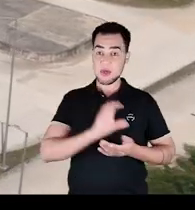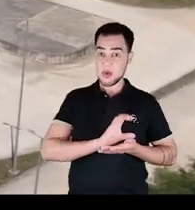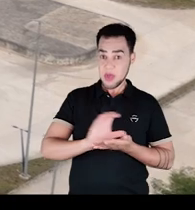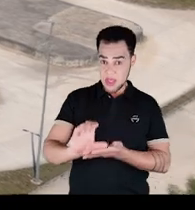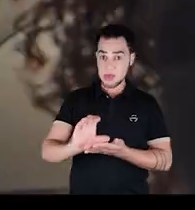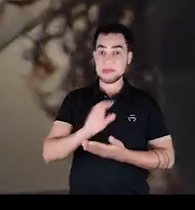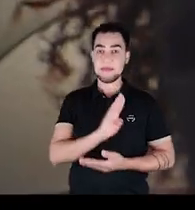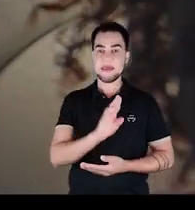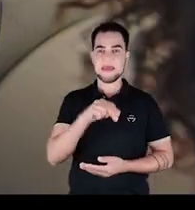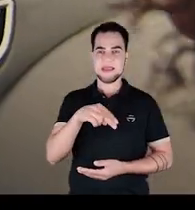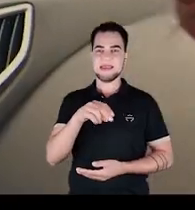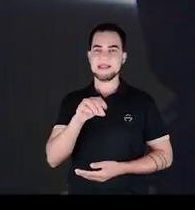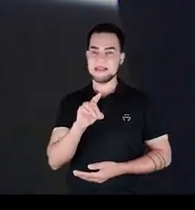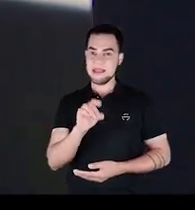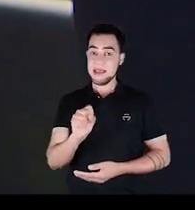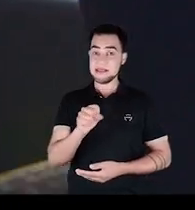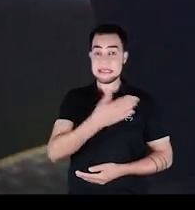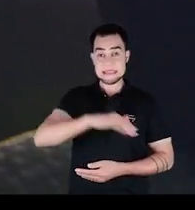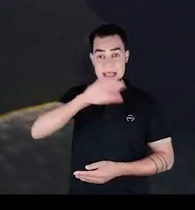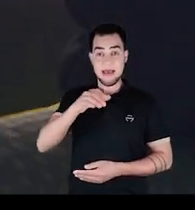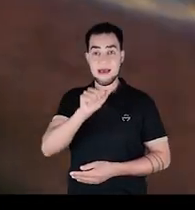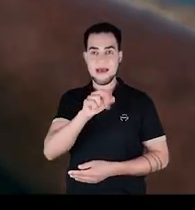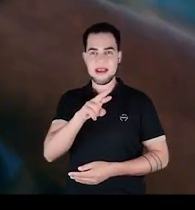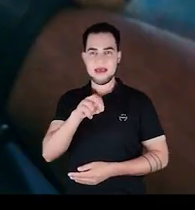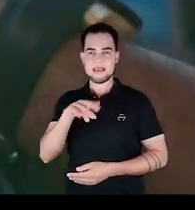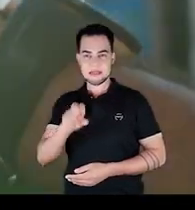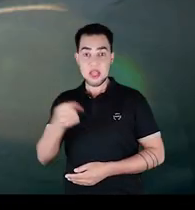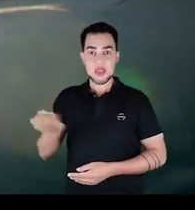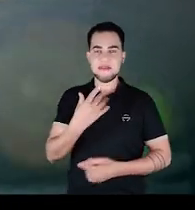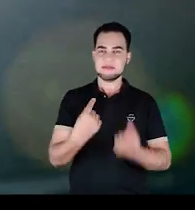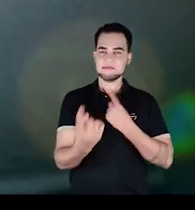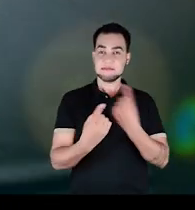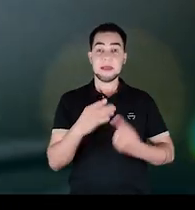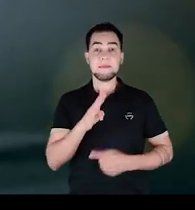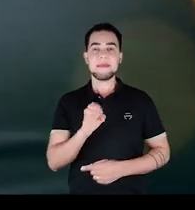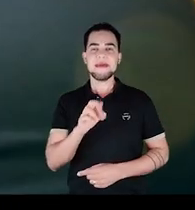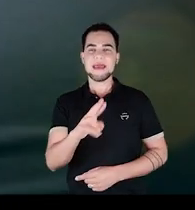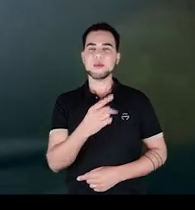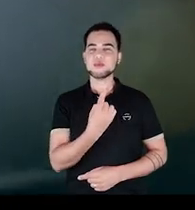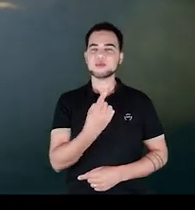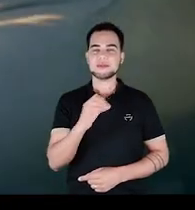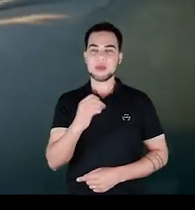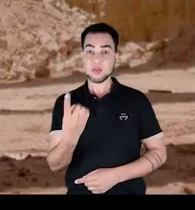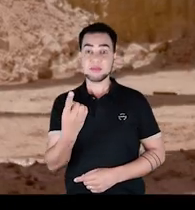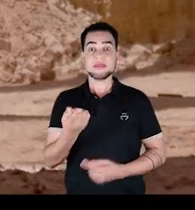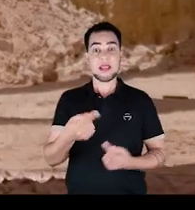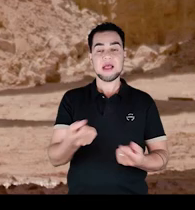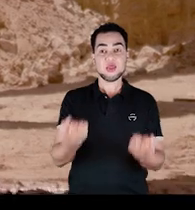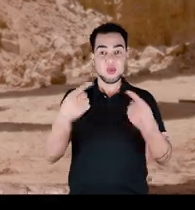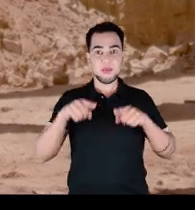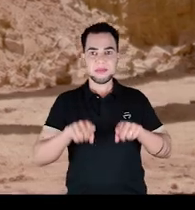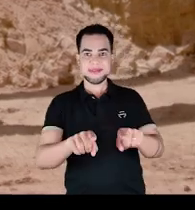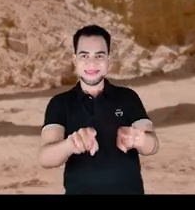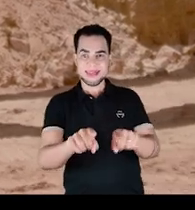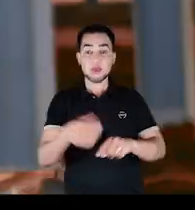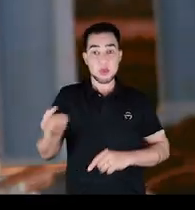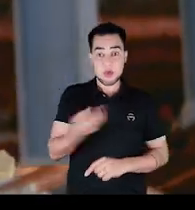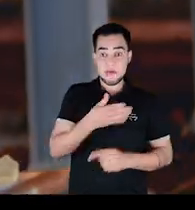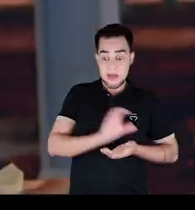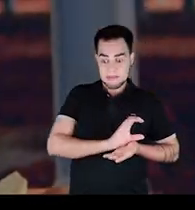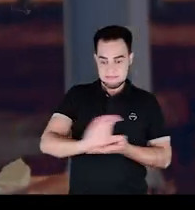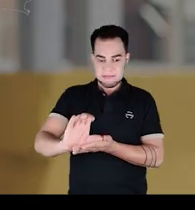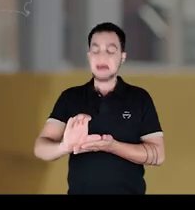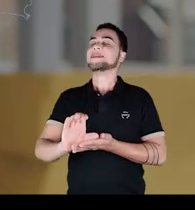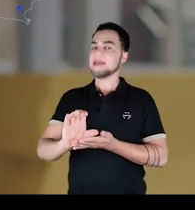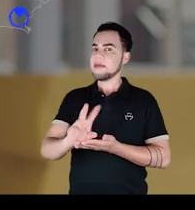do BNDES, a Serra das Araras ganhará novas pistas e a BR-101 terá trechos duplicados. O novo PAC Seleções